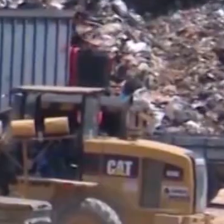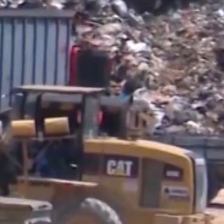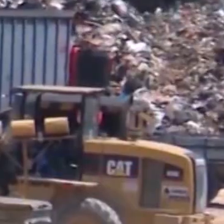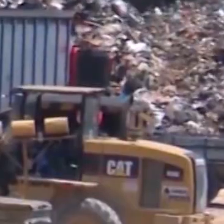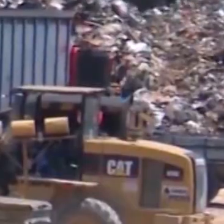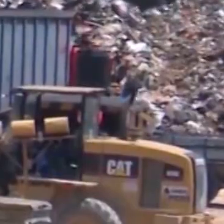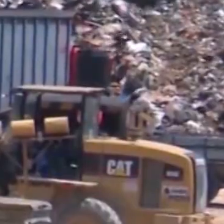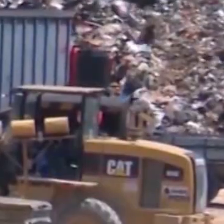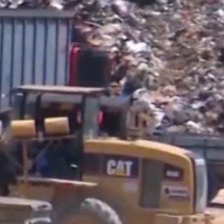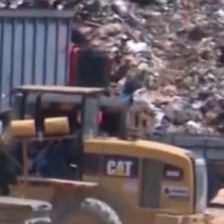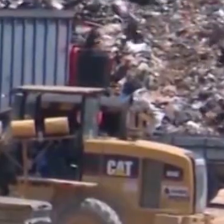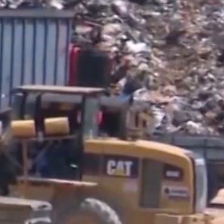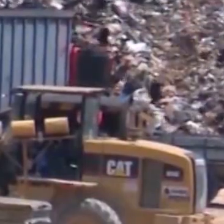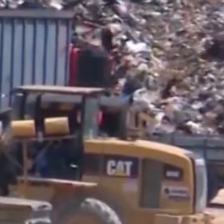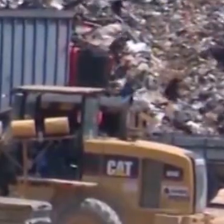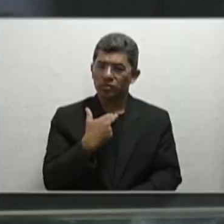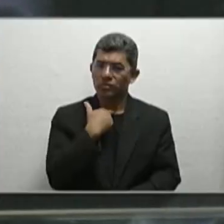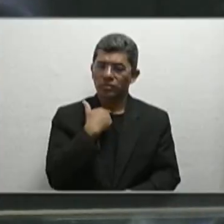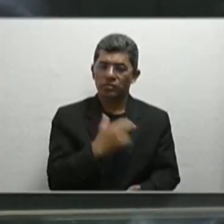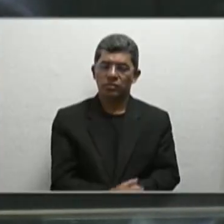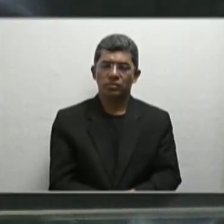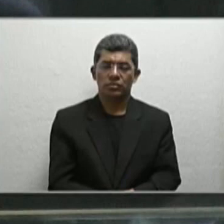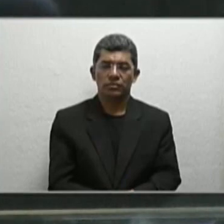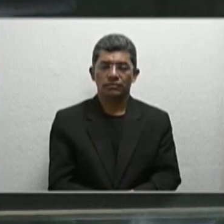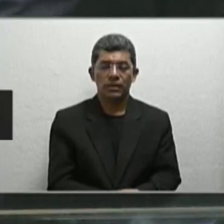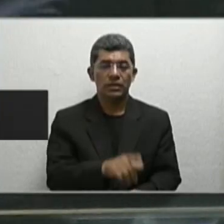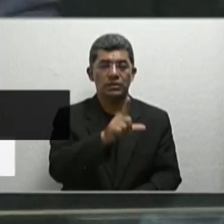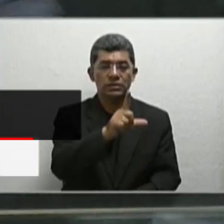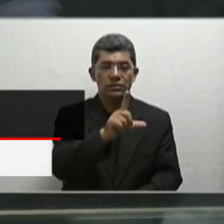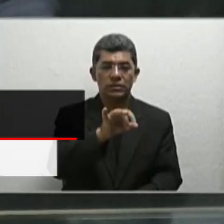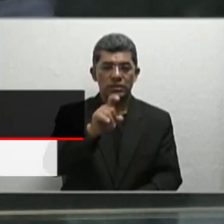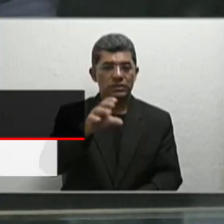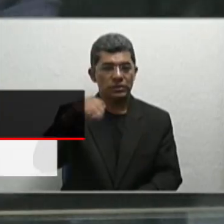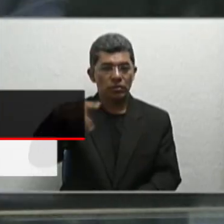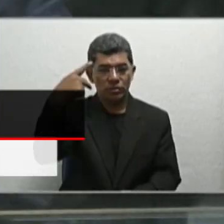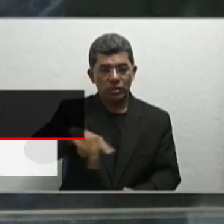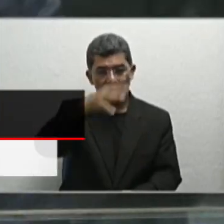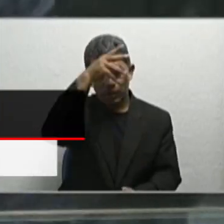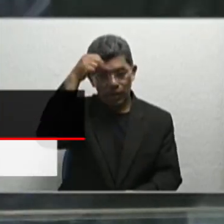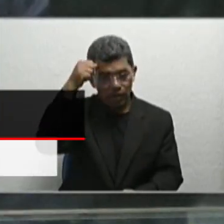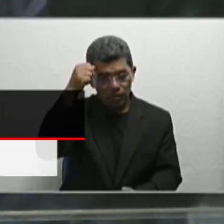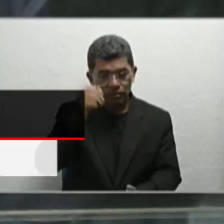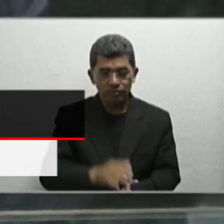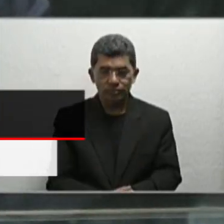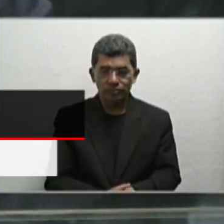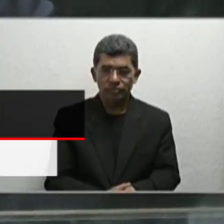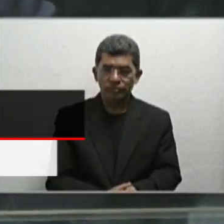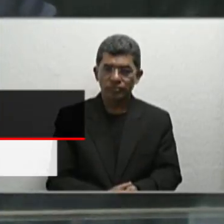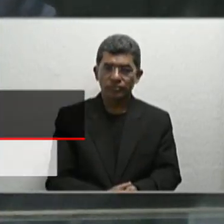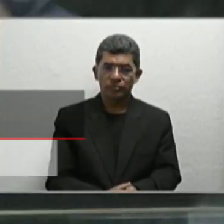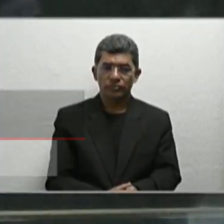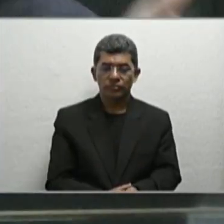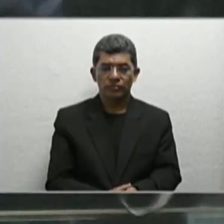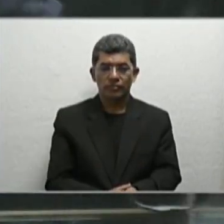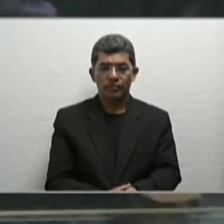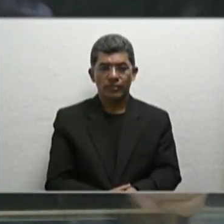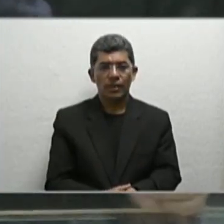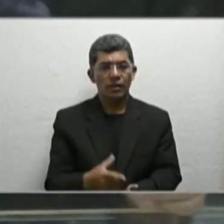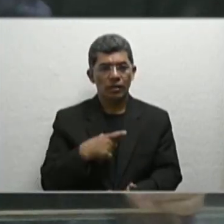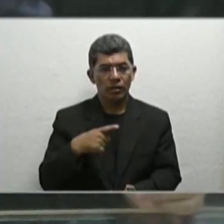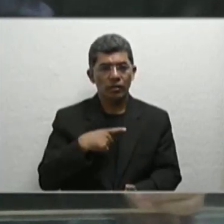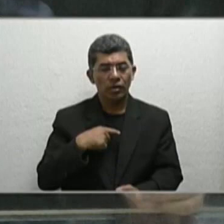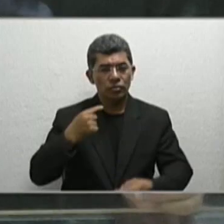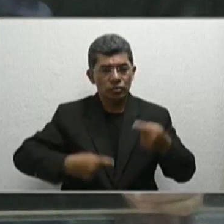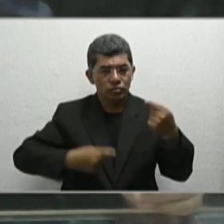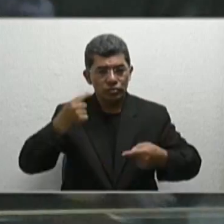ambientais causados pelo atual aterro. Esse lixão de Manaus, que é o ponto mais alto de Manaus, eu quero discutir isso